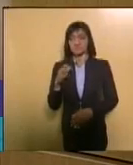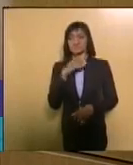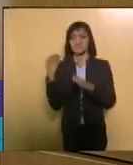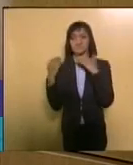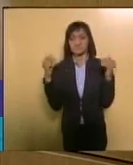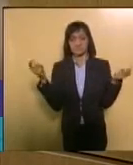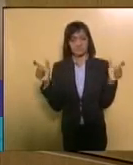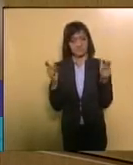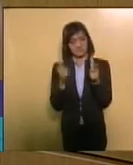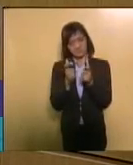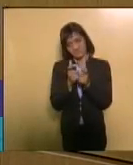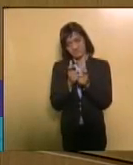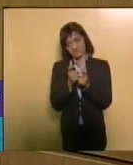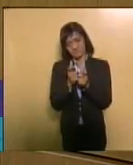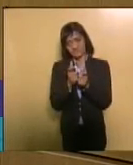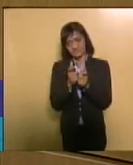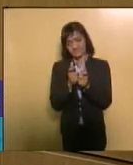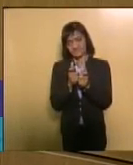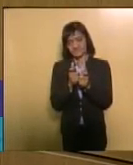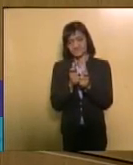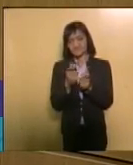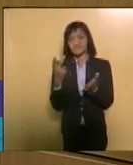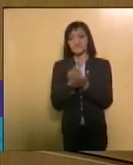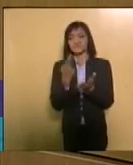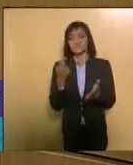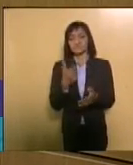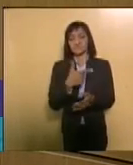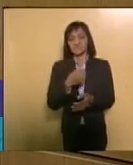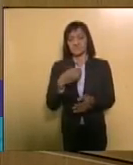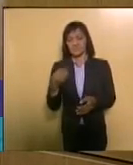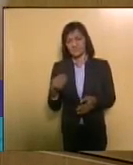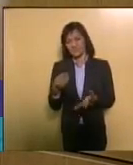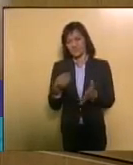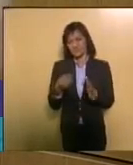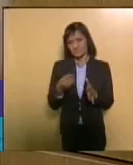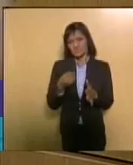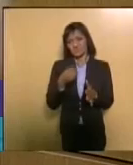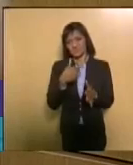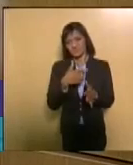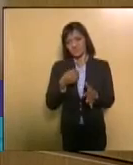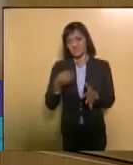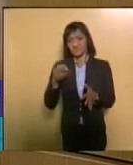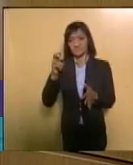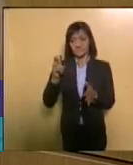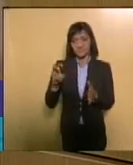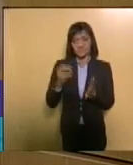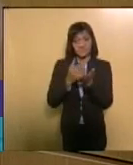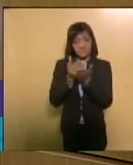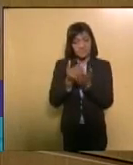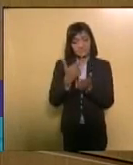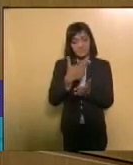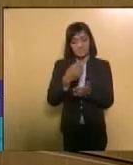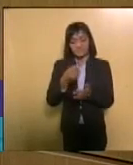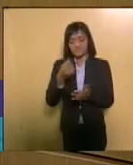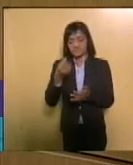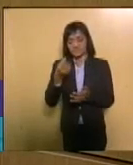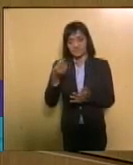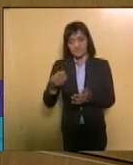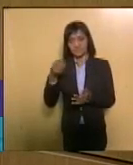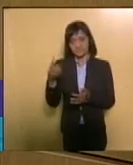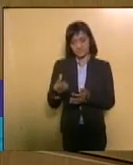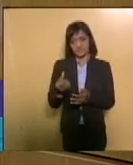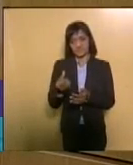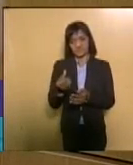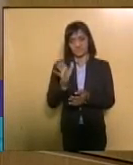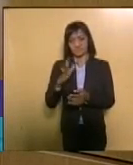mas basicamente a redução dos homicídios ela aconteceu entre 2000 e 2005 de 2006 nos últimos 10 anos a redução dos